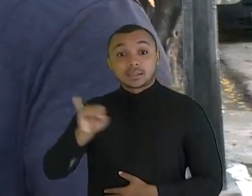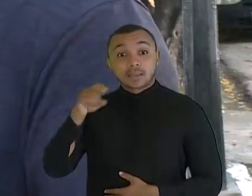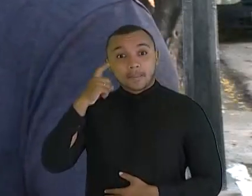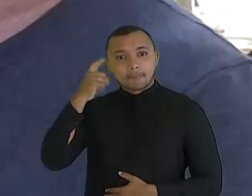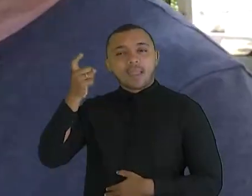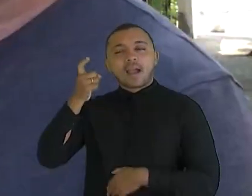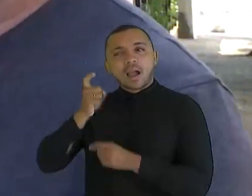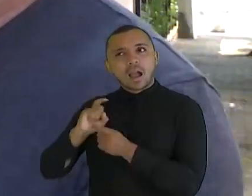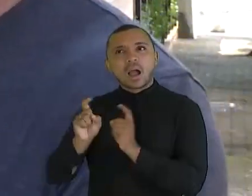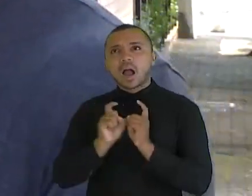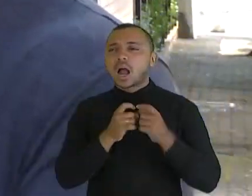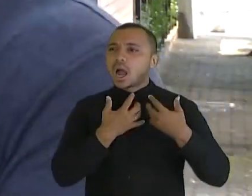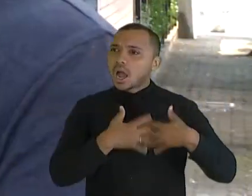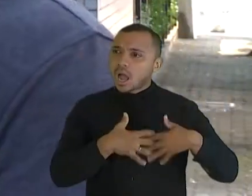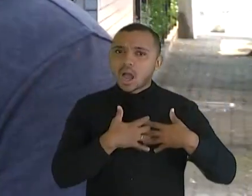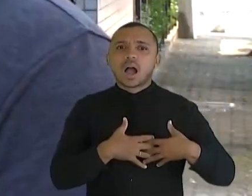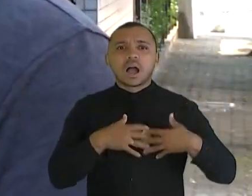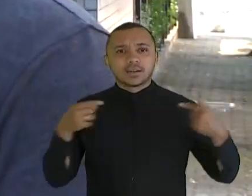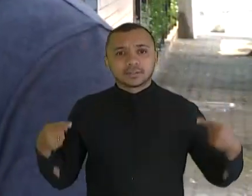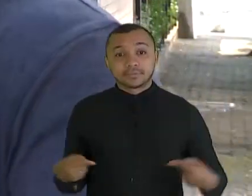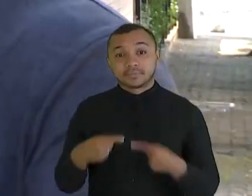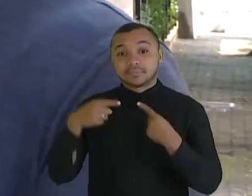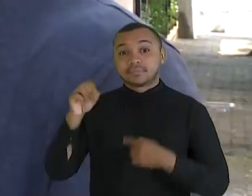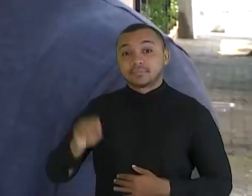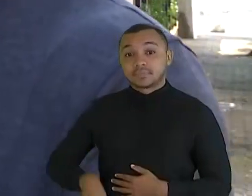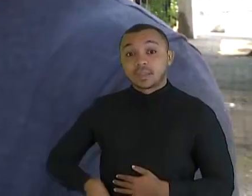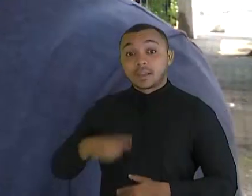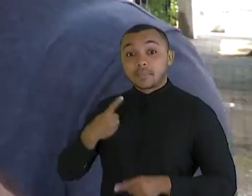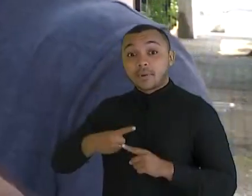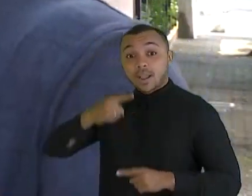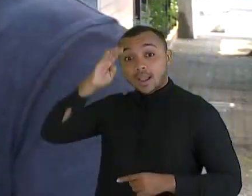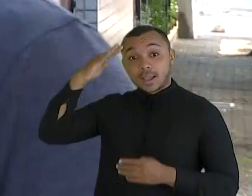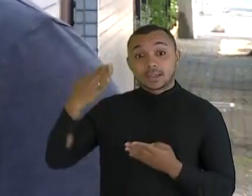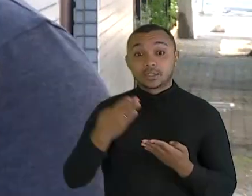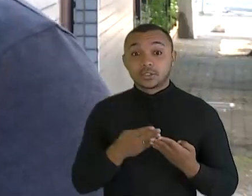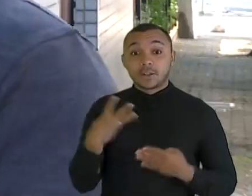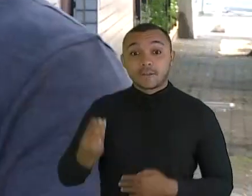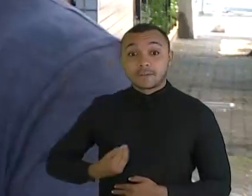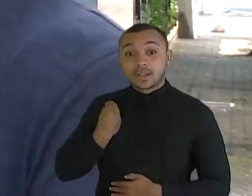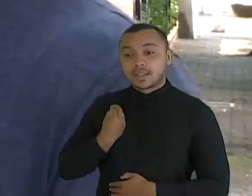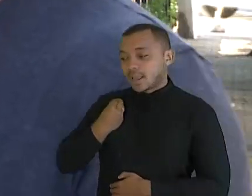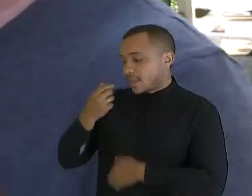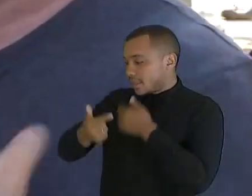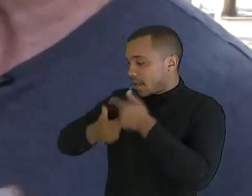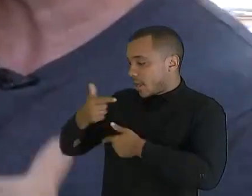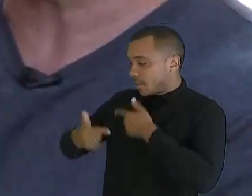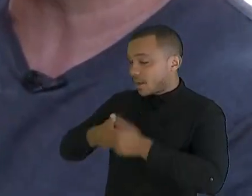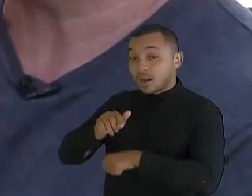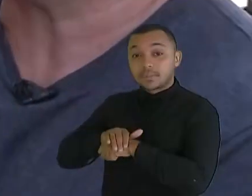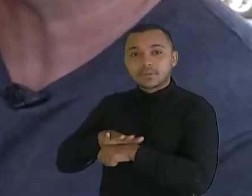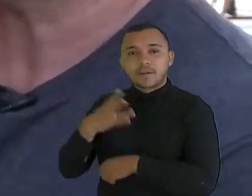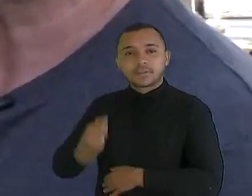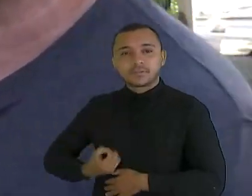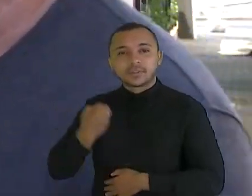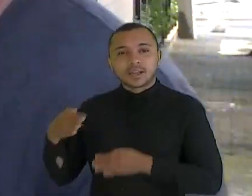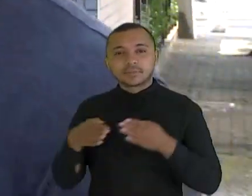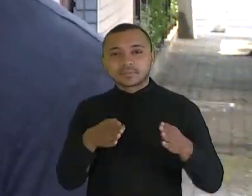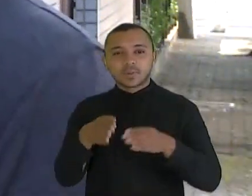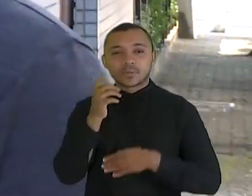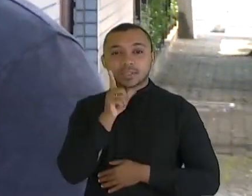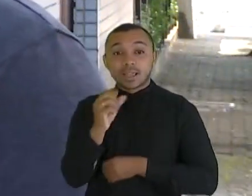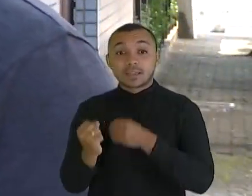a peça também é sobre isso, de acreditar no trabalho, de acreditar no seu jeito de fazer a